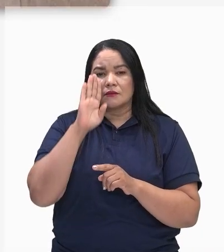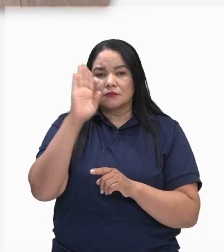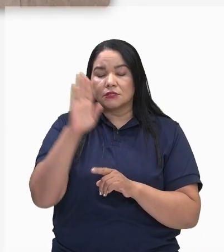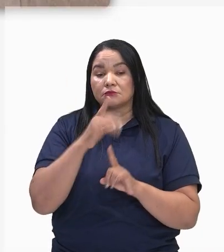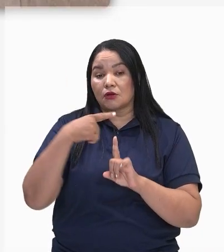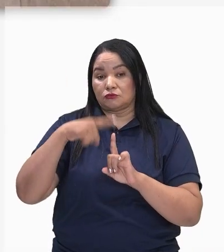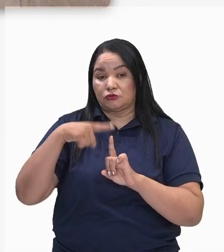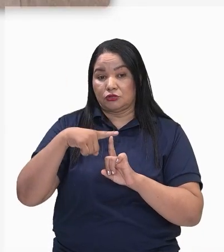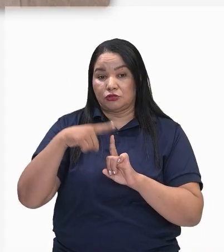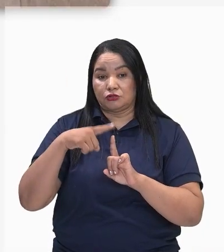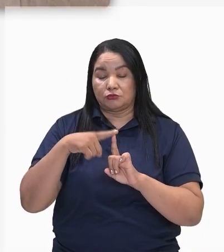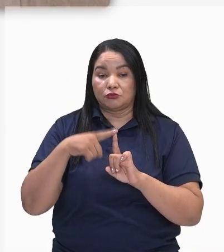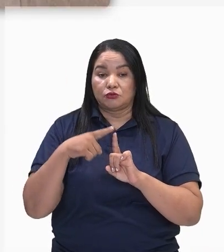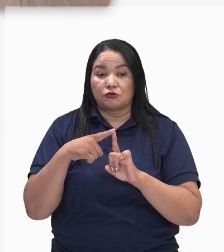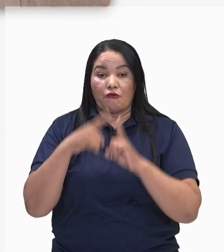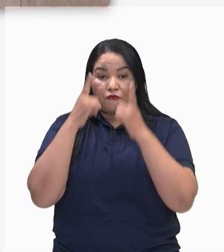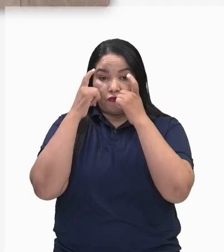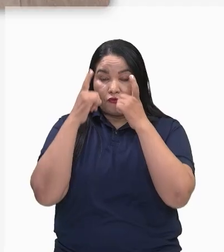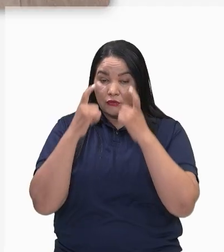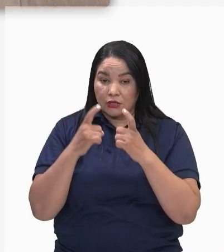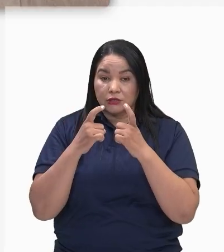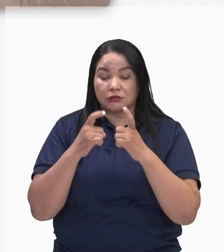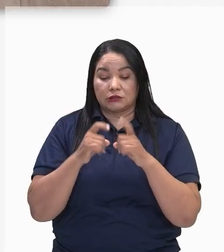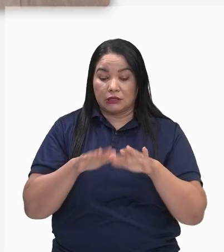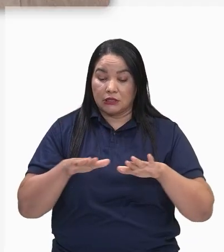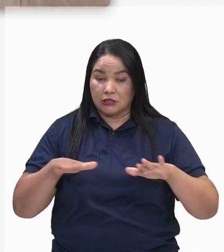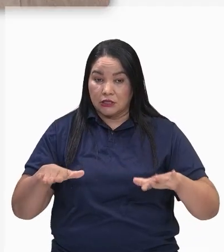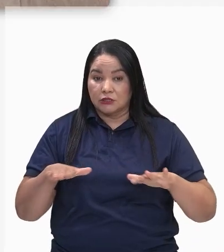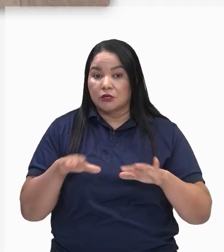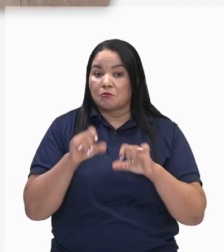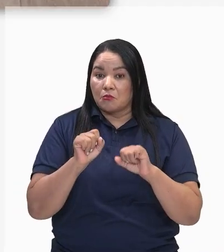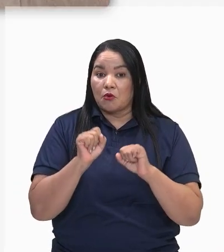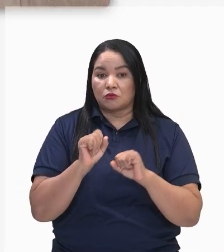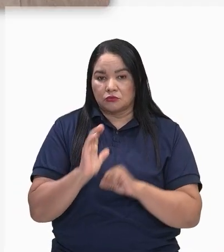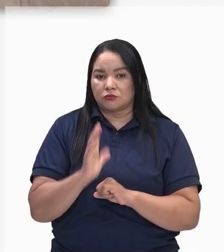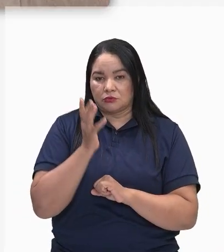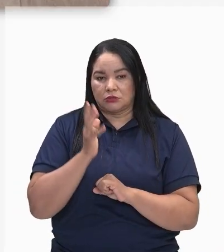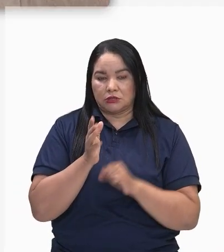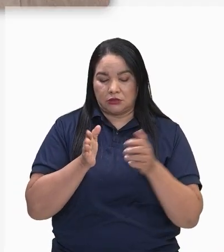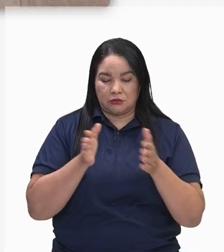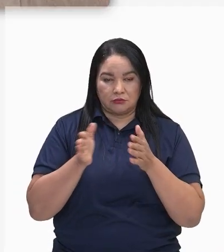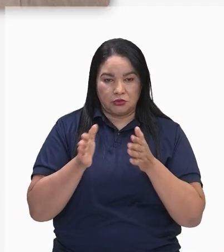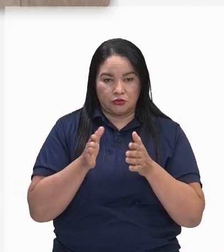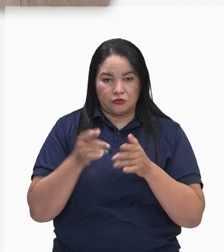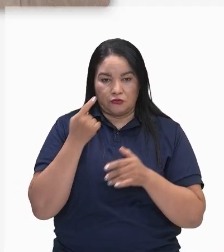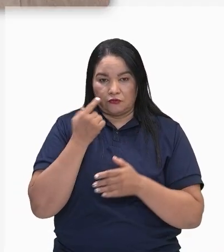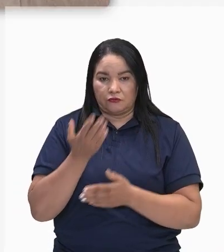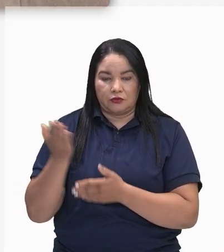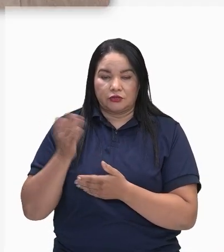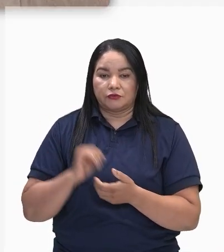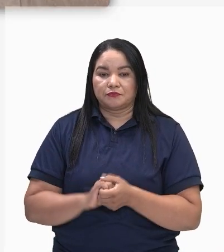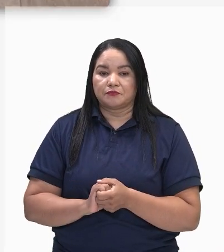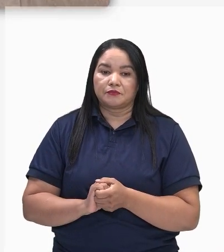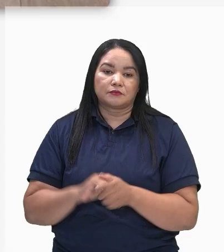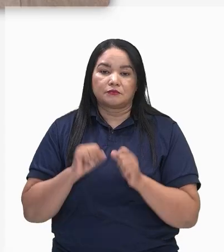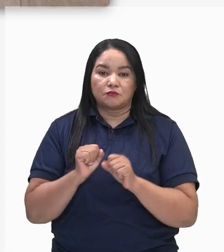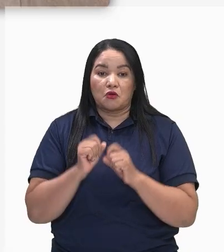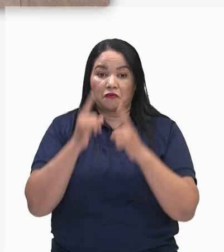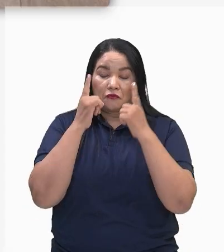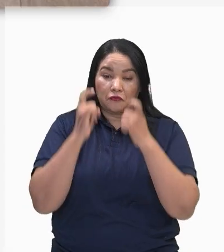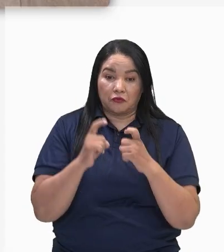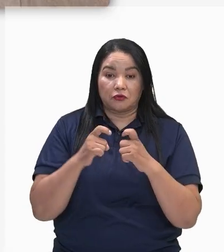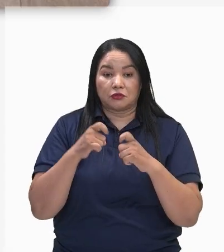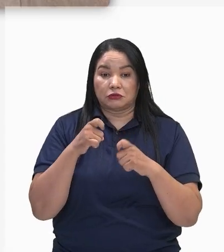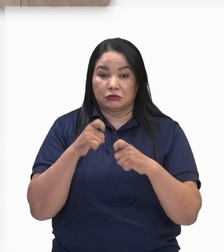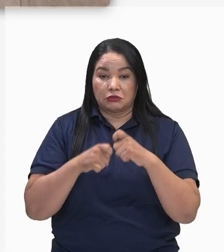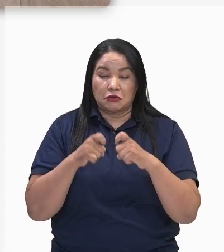tipos de violência que as crianças e adolescentes podem enfrentar também nessa fase? A gente vê aí que pode ser a violência